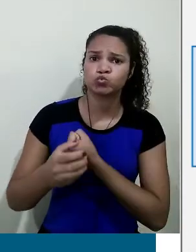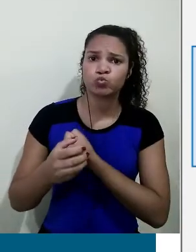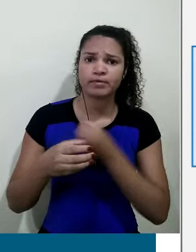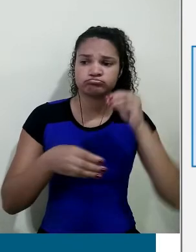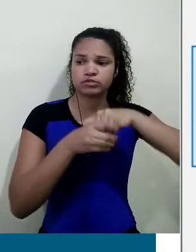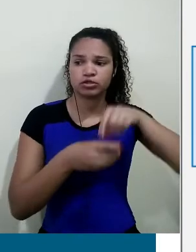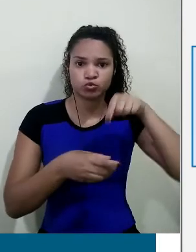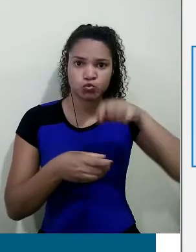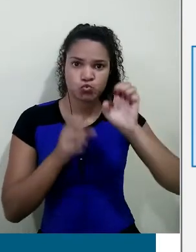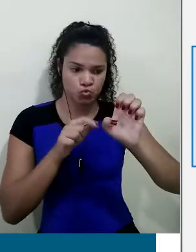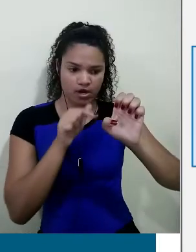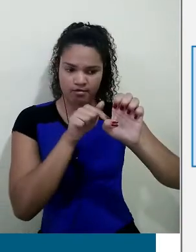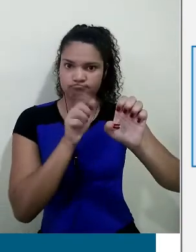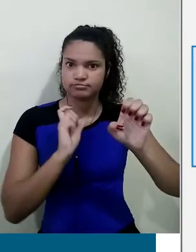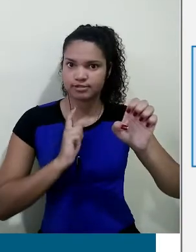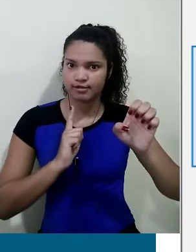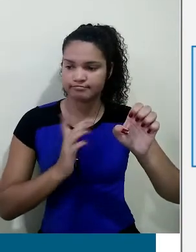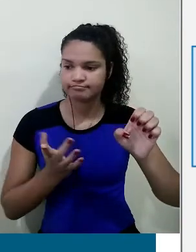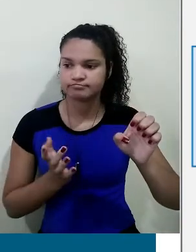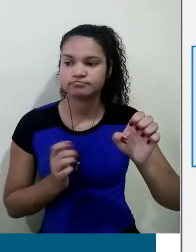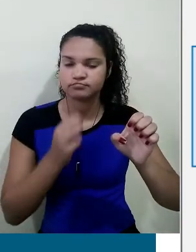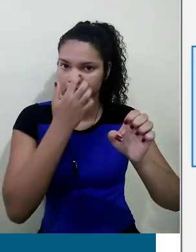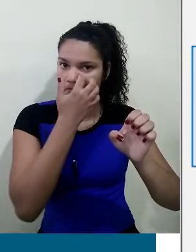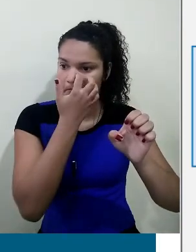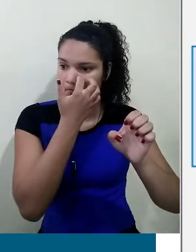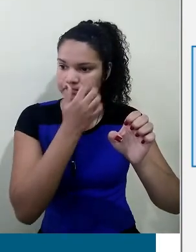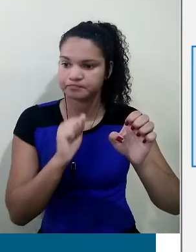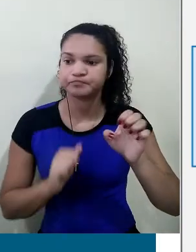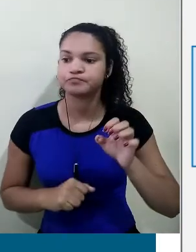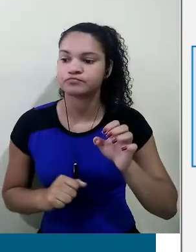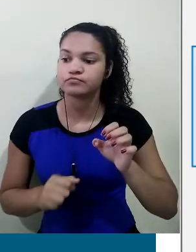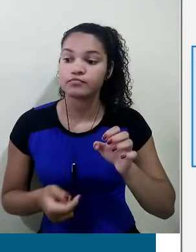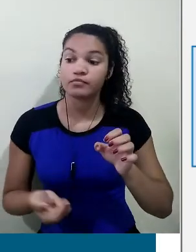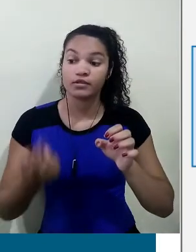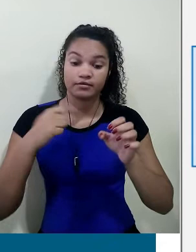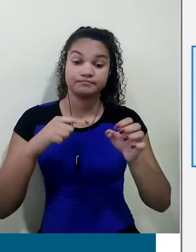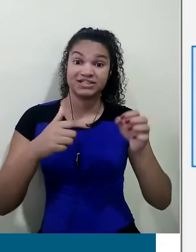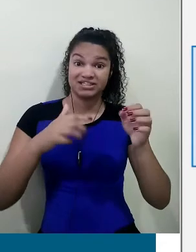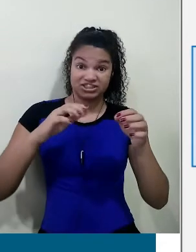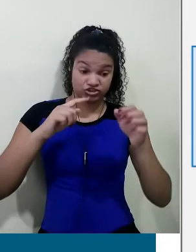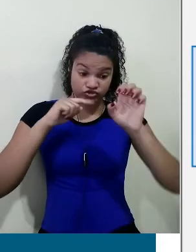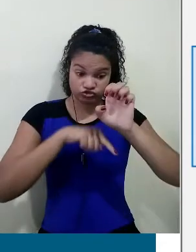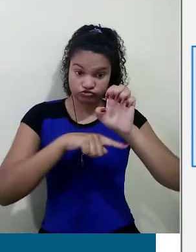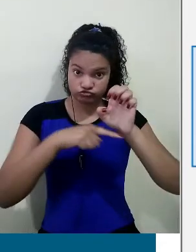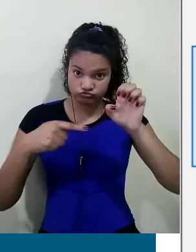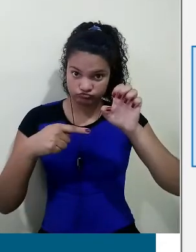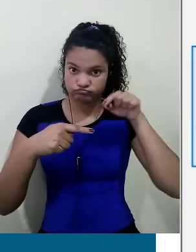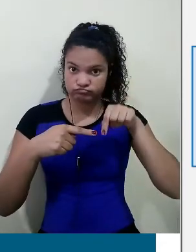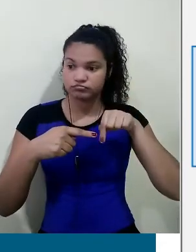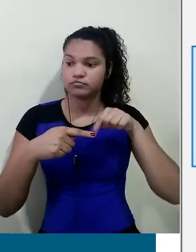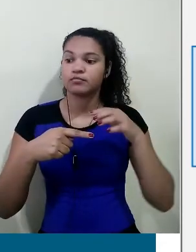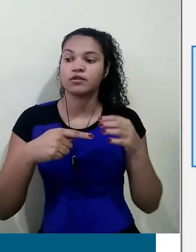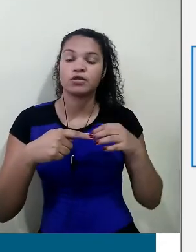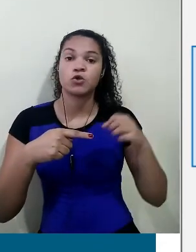Cardinalidade significa o número de elementos que o conjunto E, que é um subconjunto de ômega, contém, e a